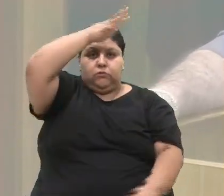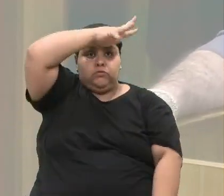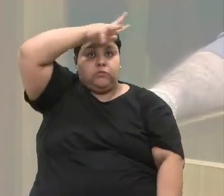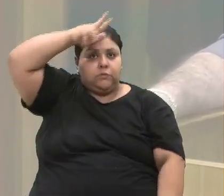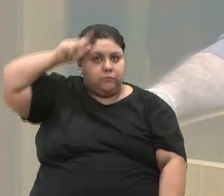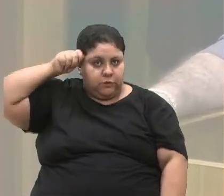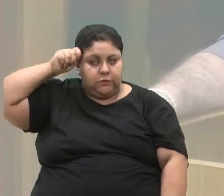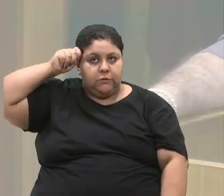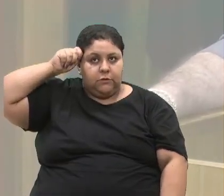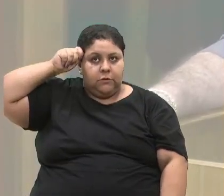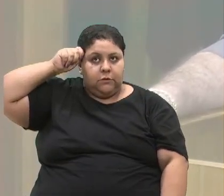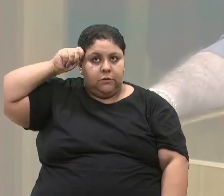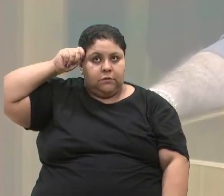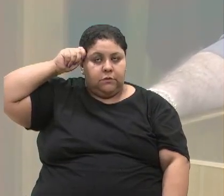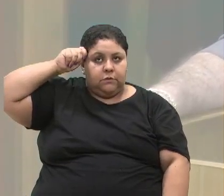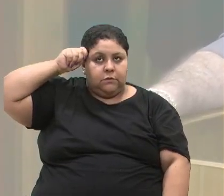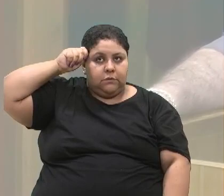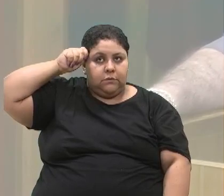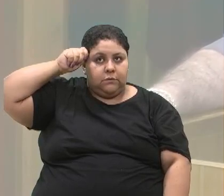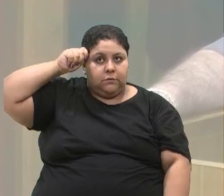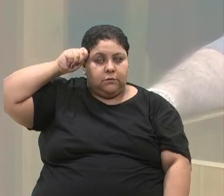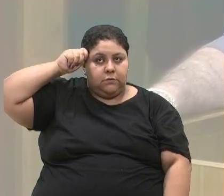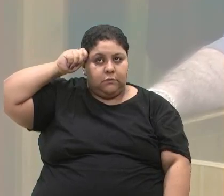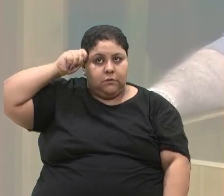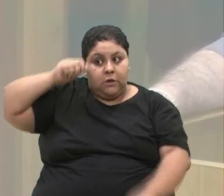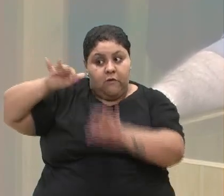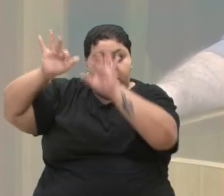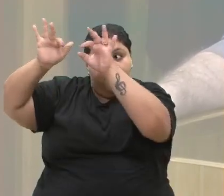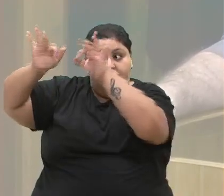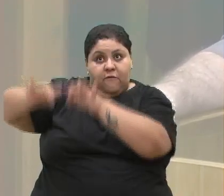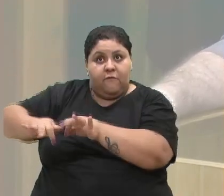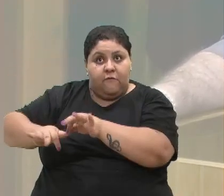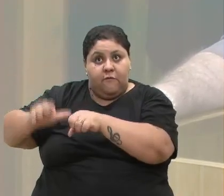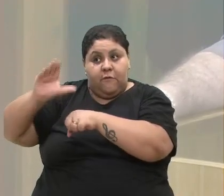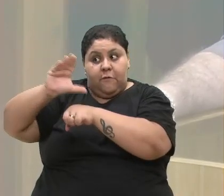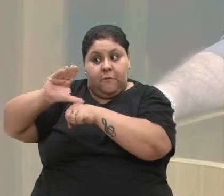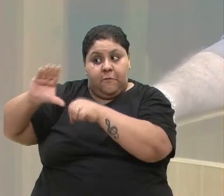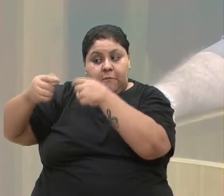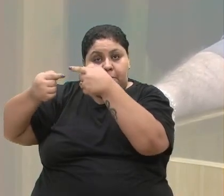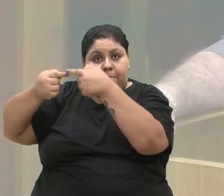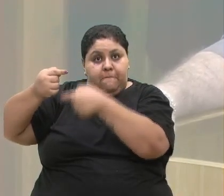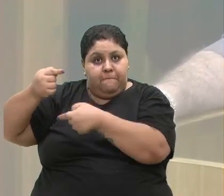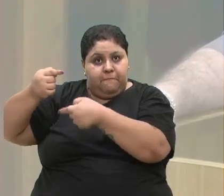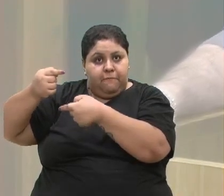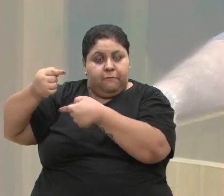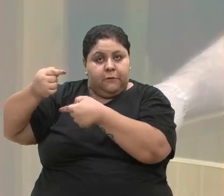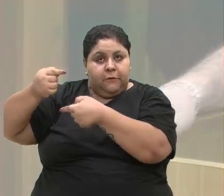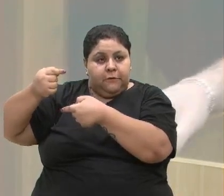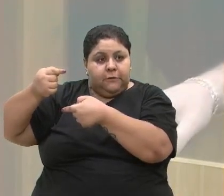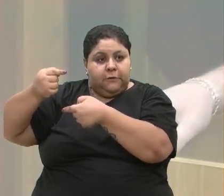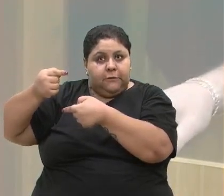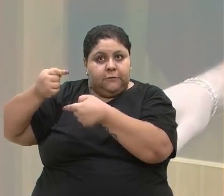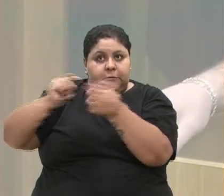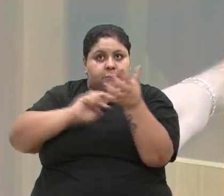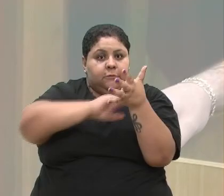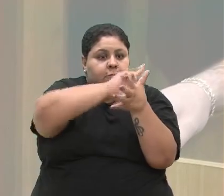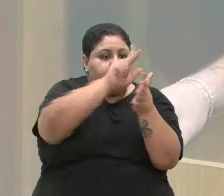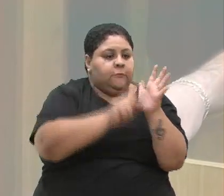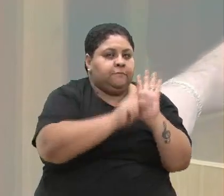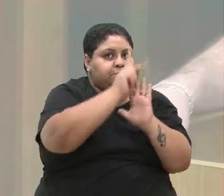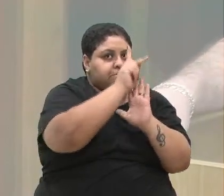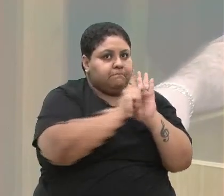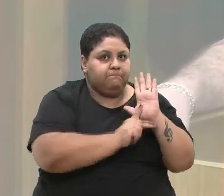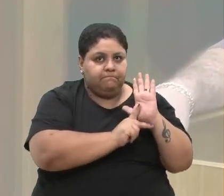vários municípios derrubam inconstitucionalidade. Vários